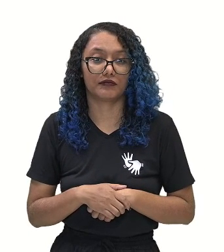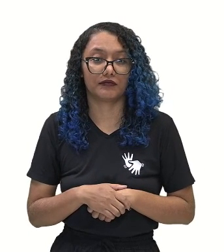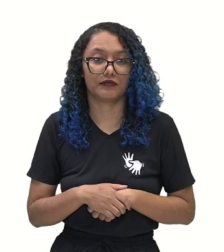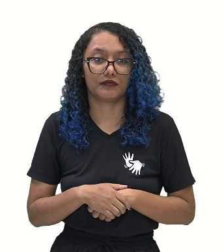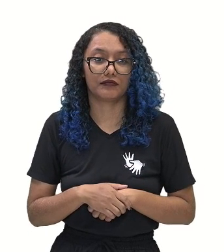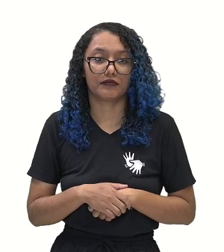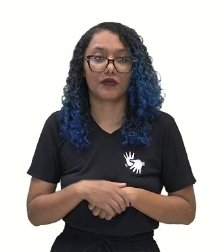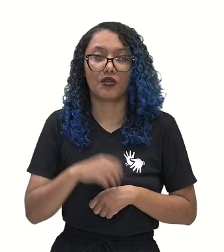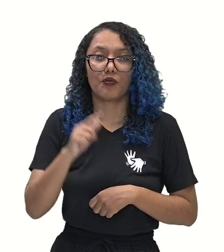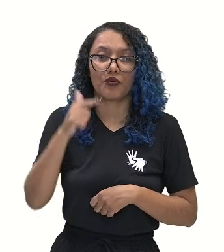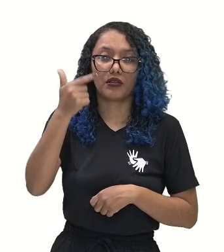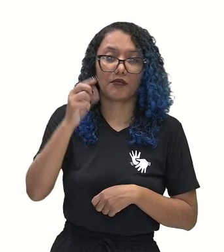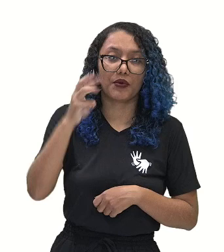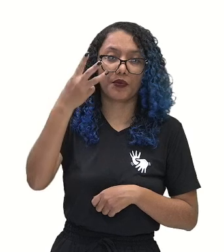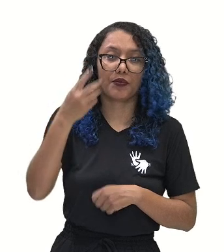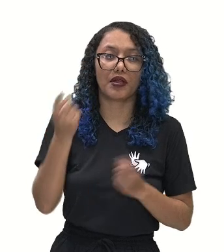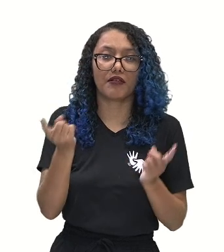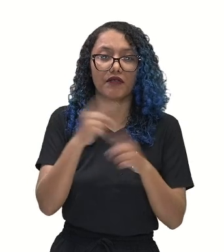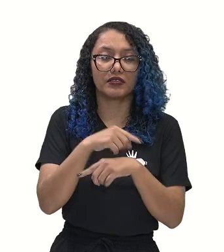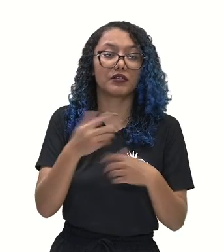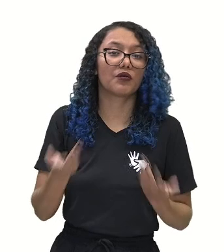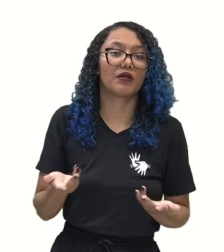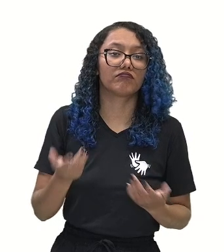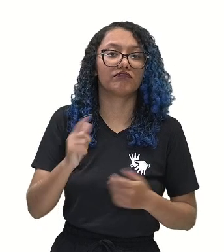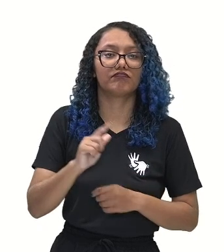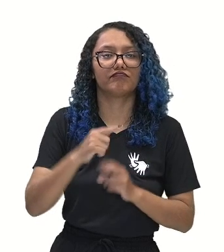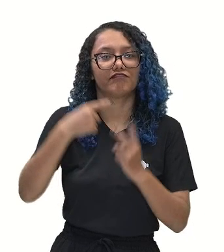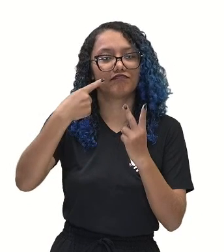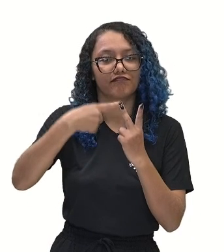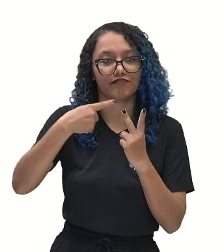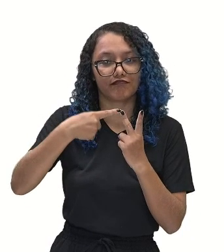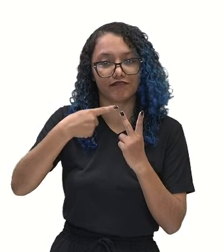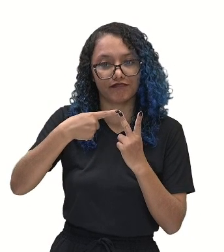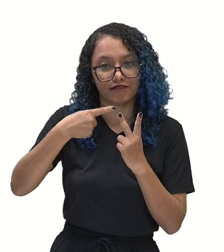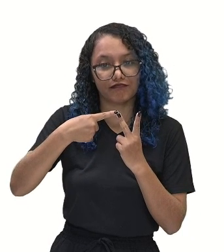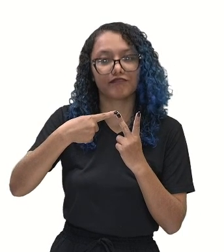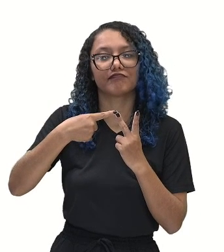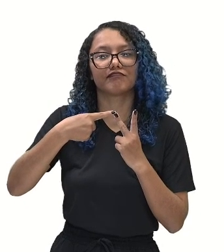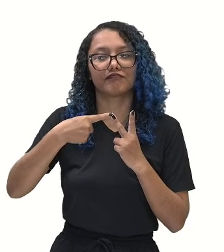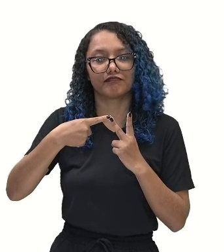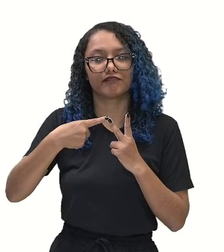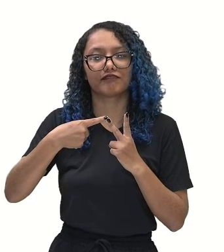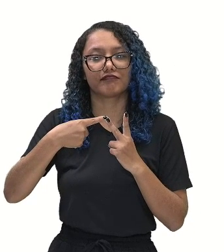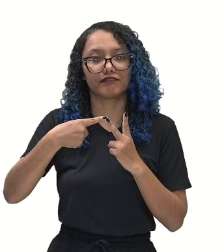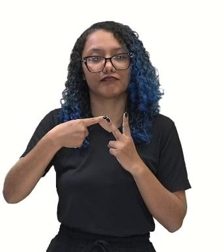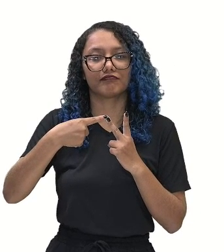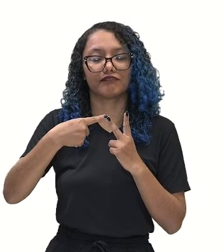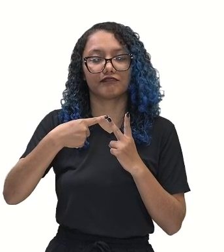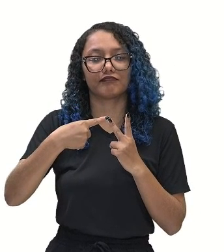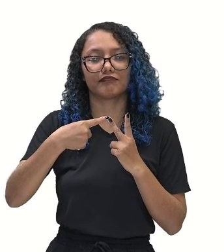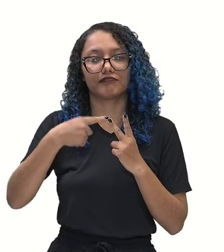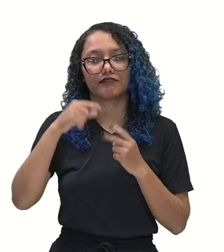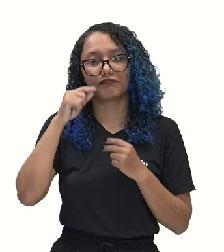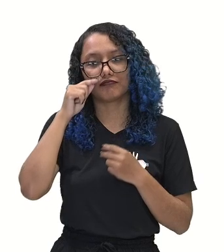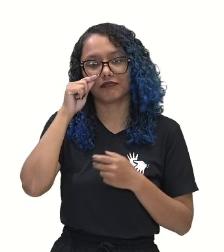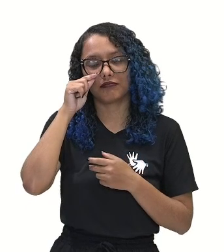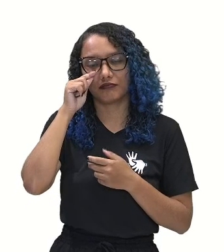da potenciação? É a radiciação. Então, quer dizer que aqui eu vou ter que